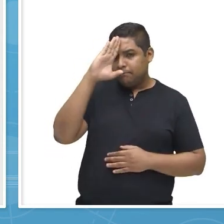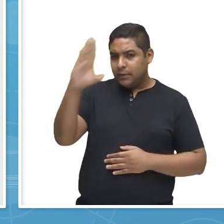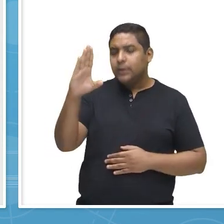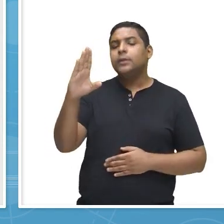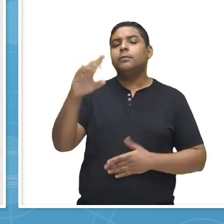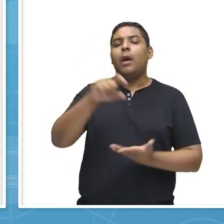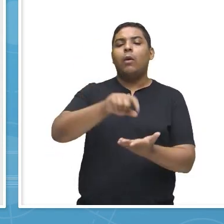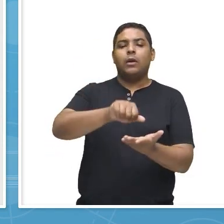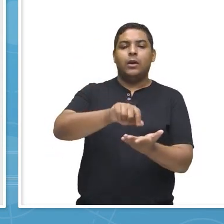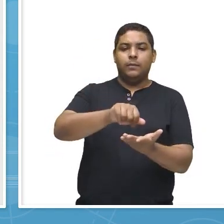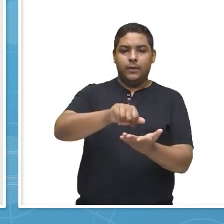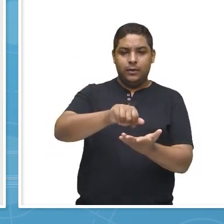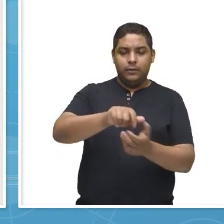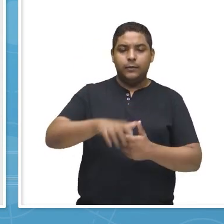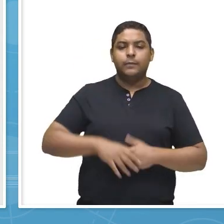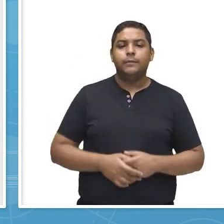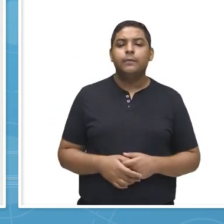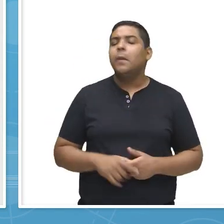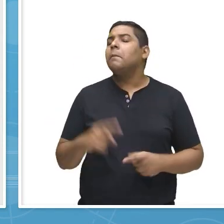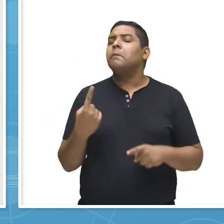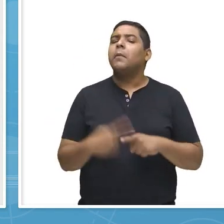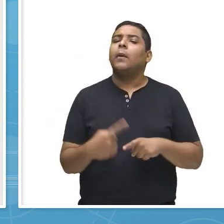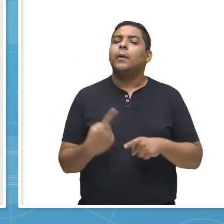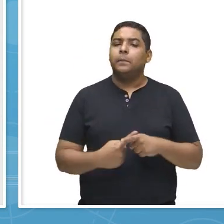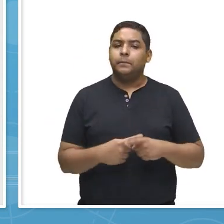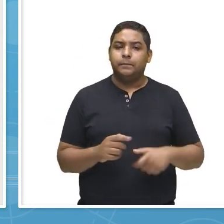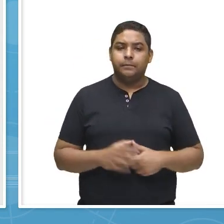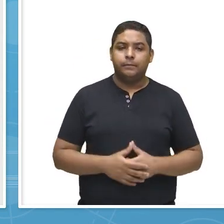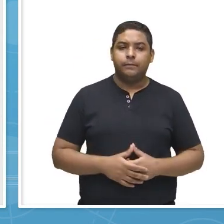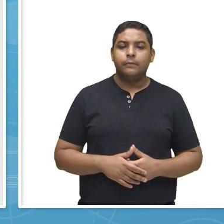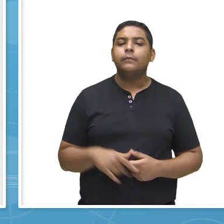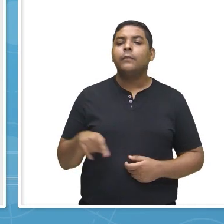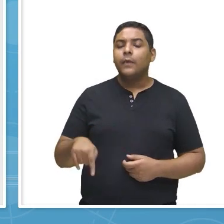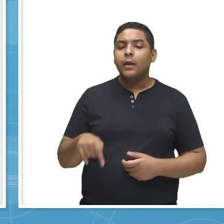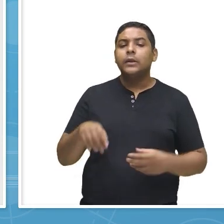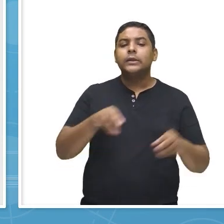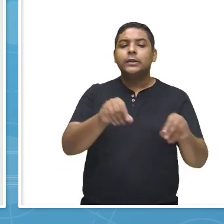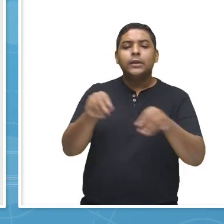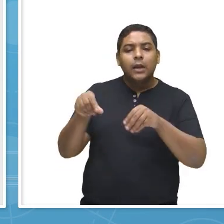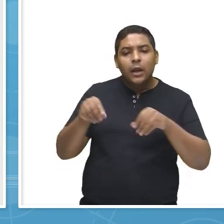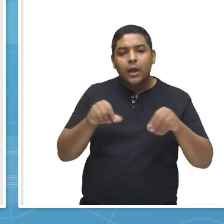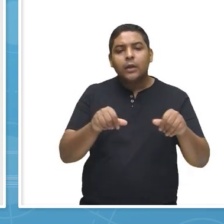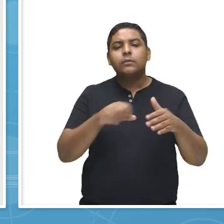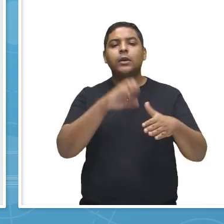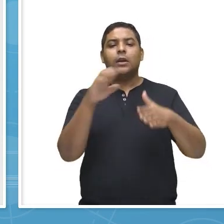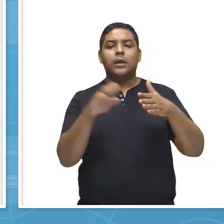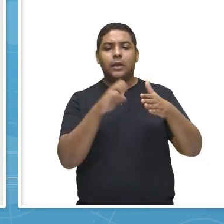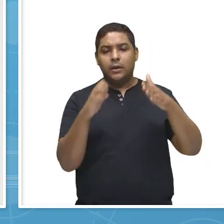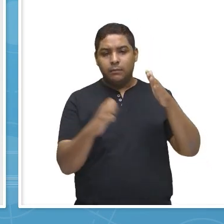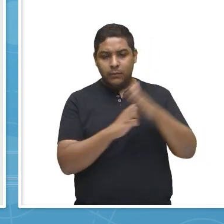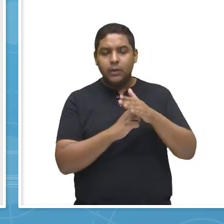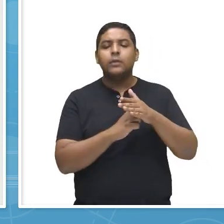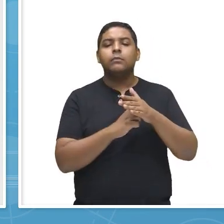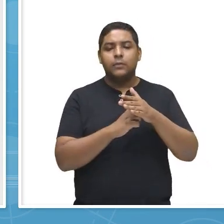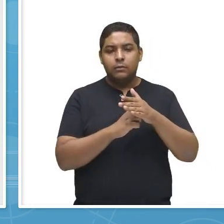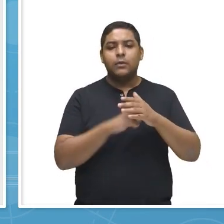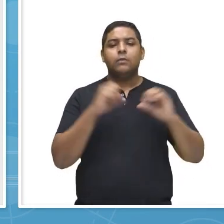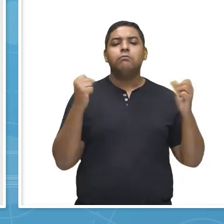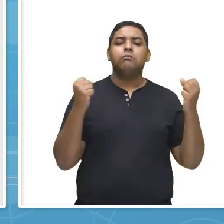sistema. Por quê? Porque as terras, as empresas, as máquinas, né,